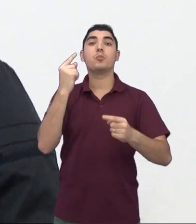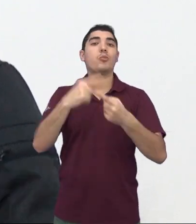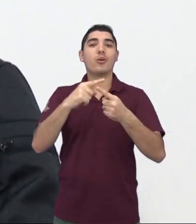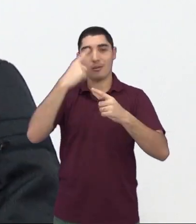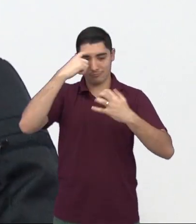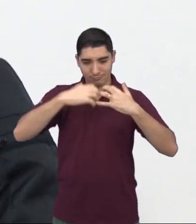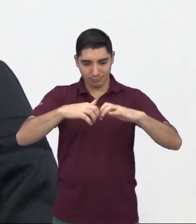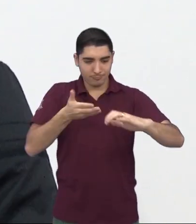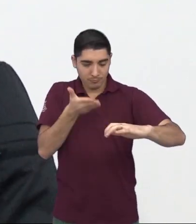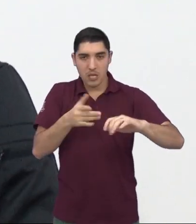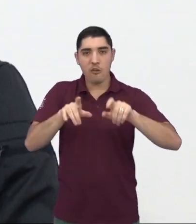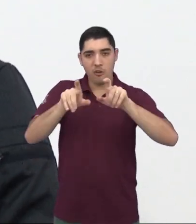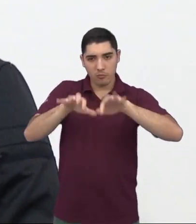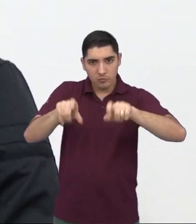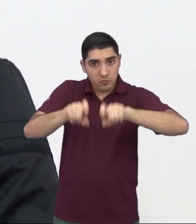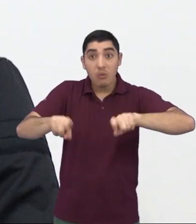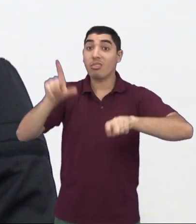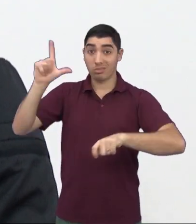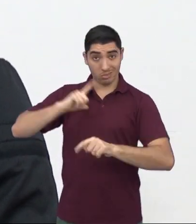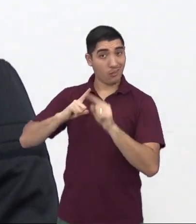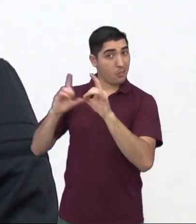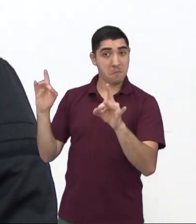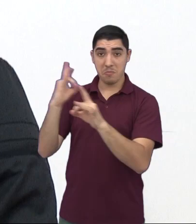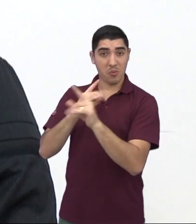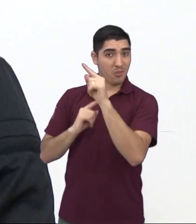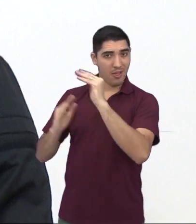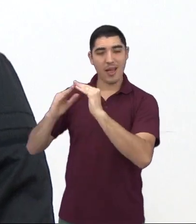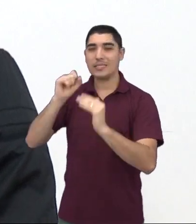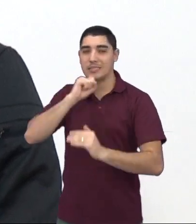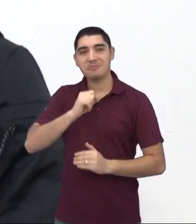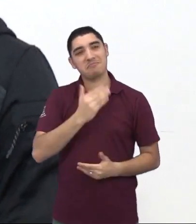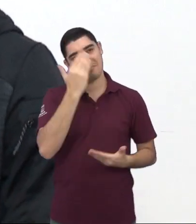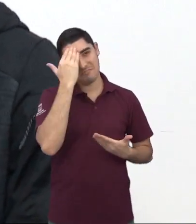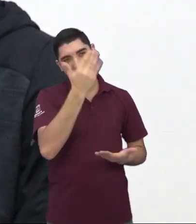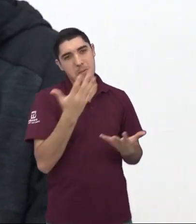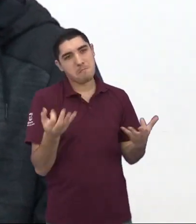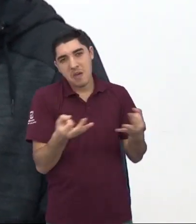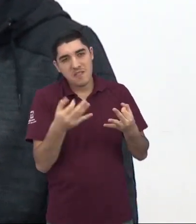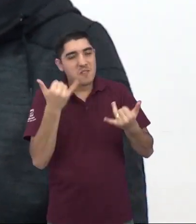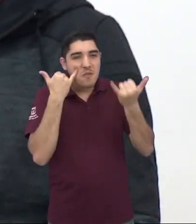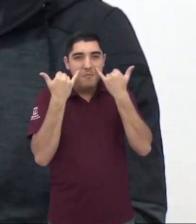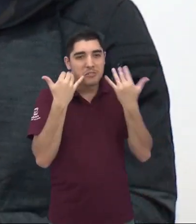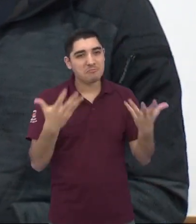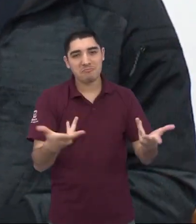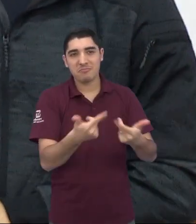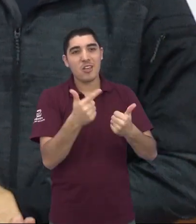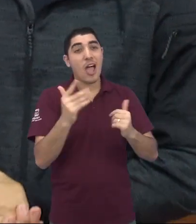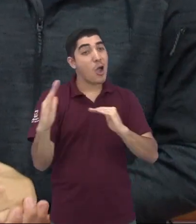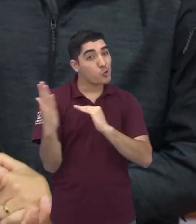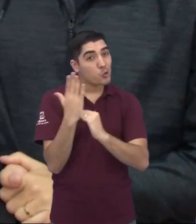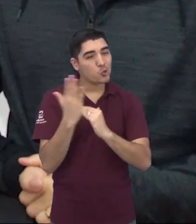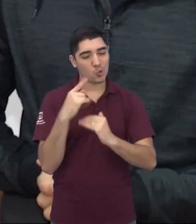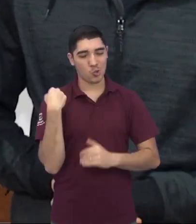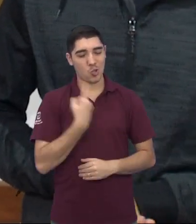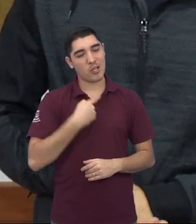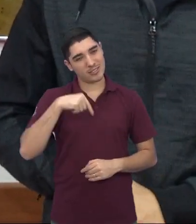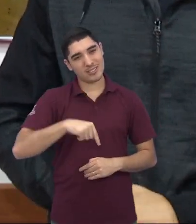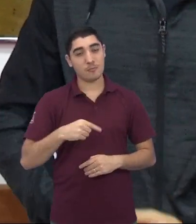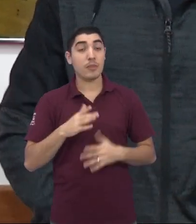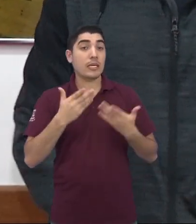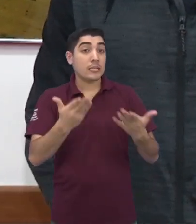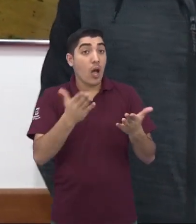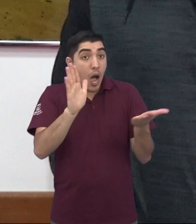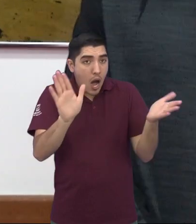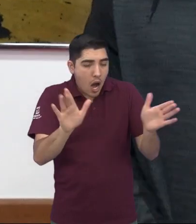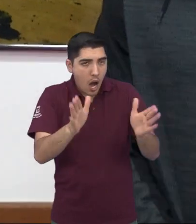Informática, tudo tem na Casa do Idoso. É muito legal. Perfeito, Wesley. Muito obrigada pelas suas informações, viu? Enriqueceram muito a nossa conversa. E